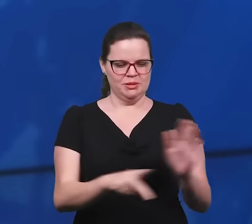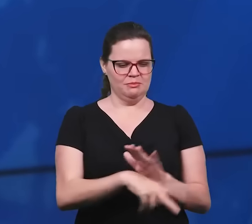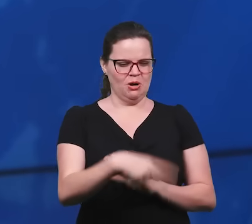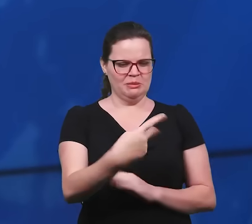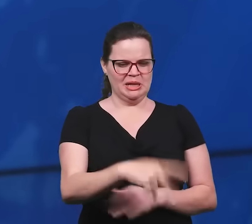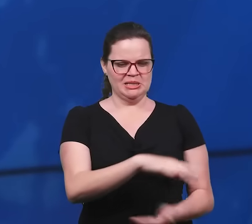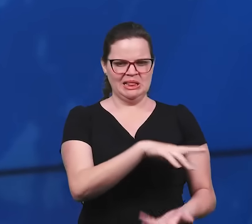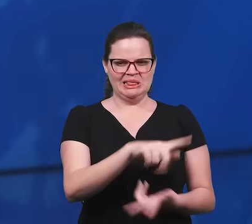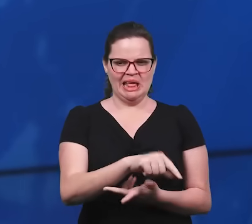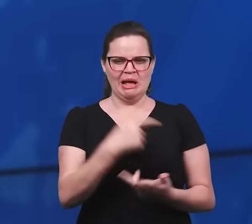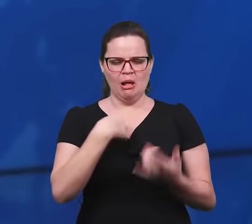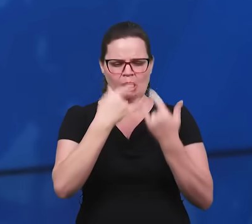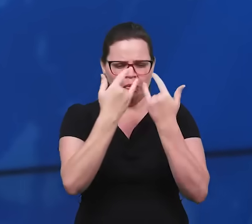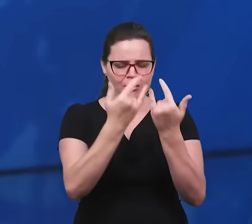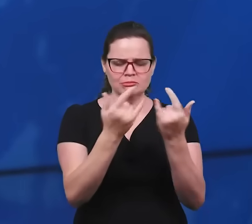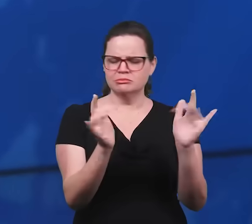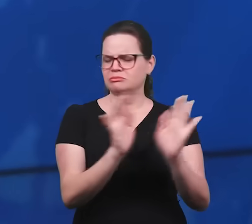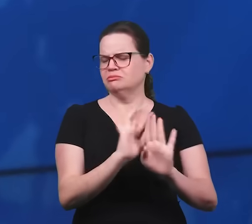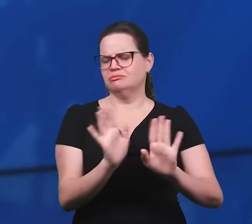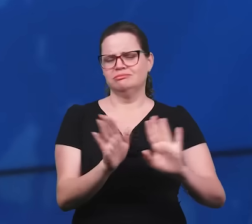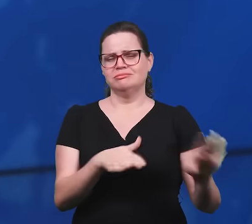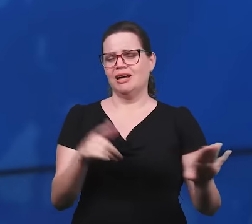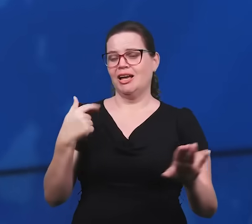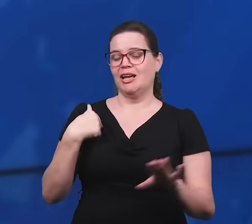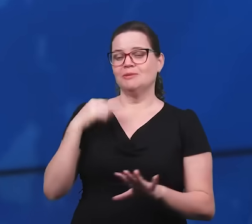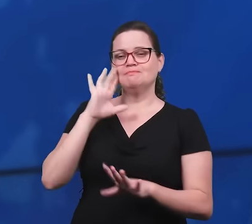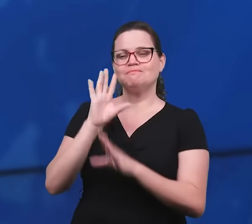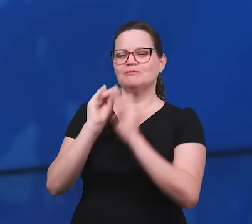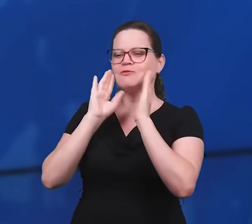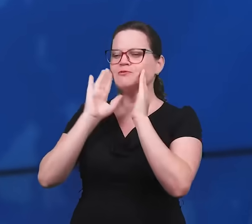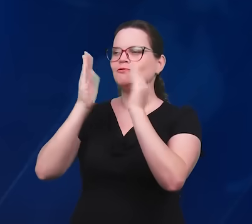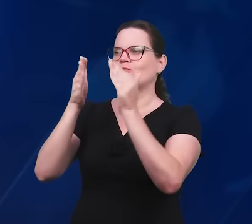mundo para viver o projeto de Deus na sua vida.